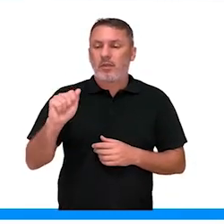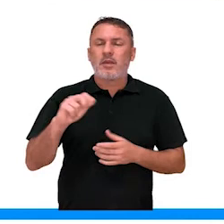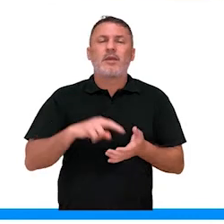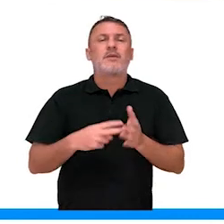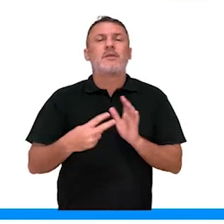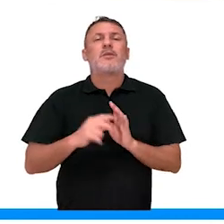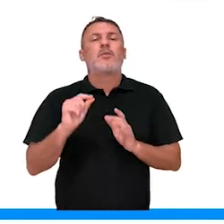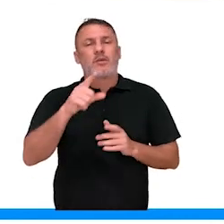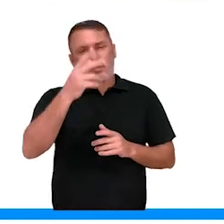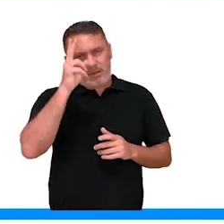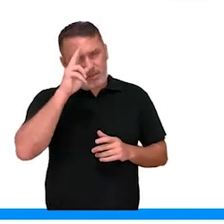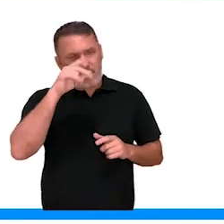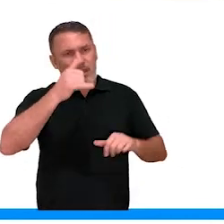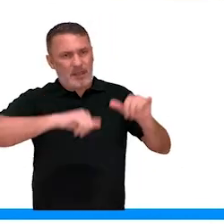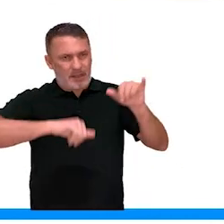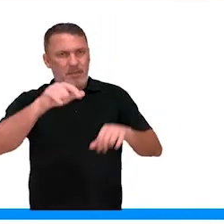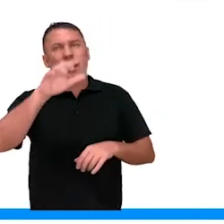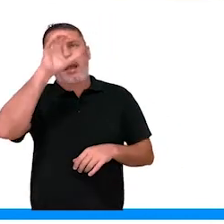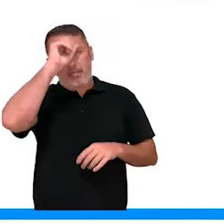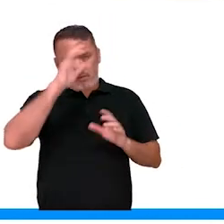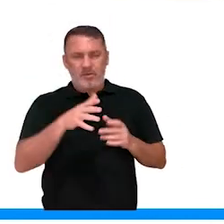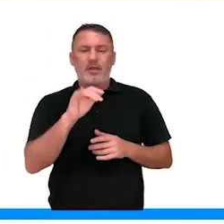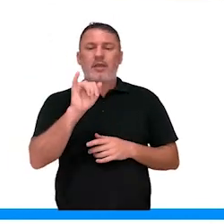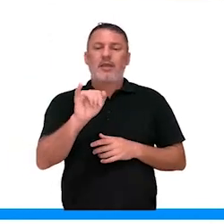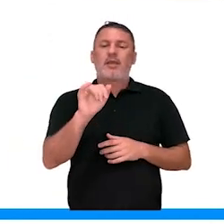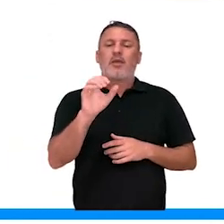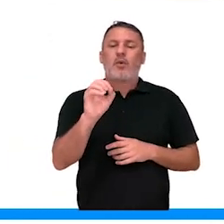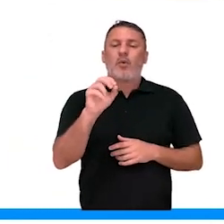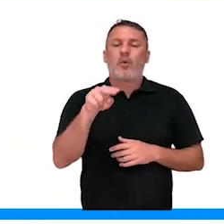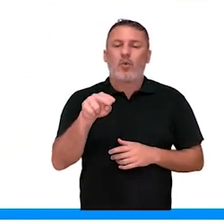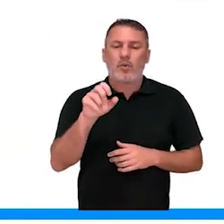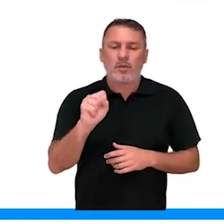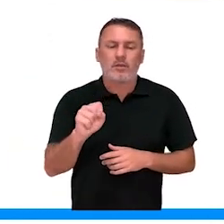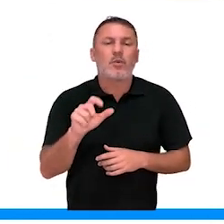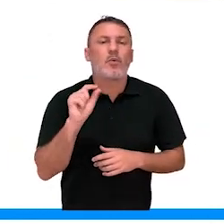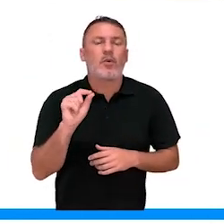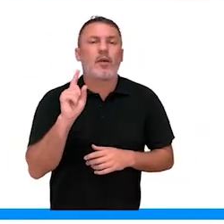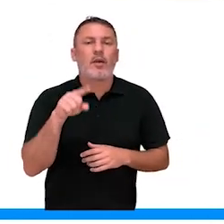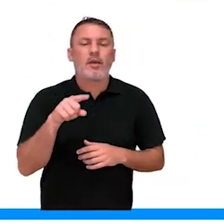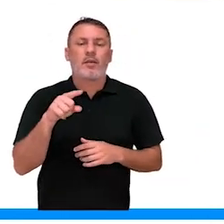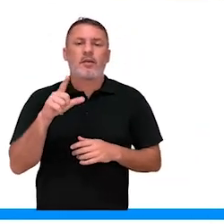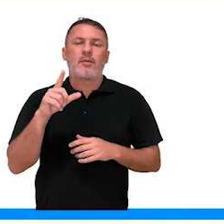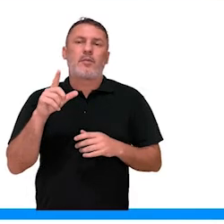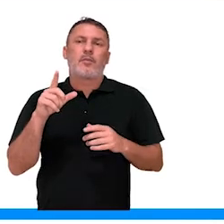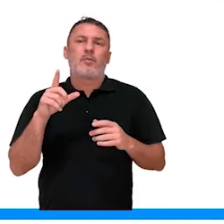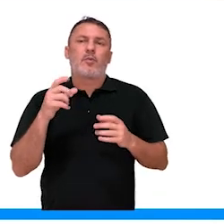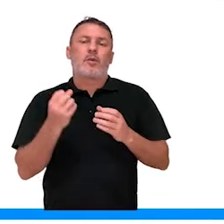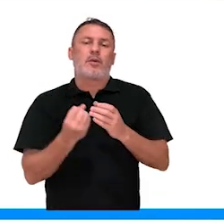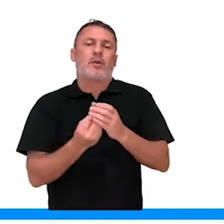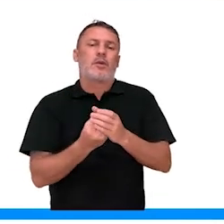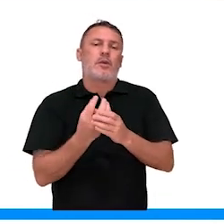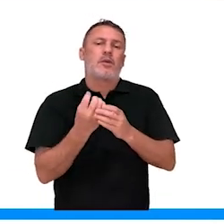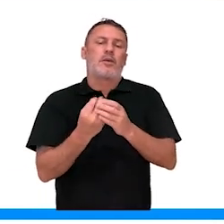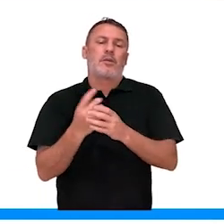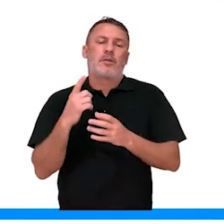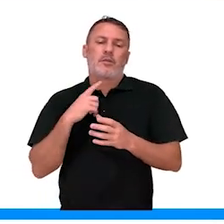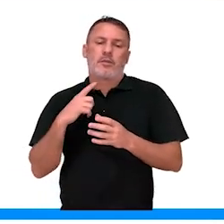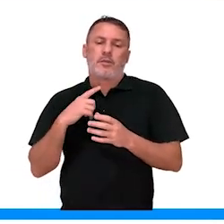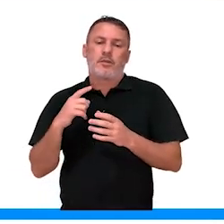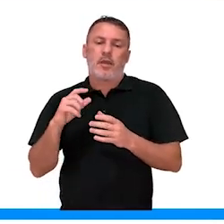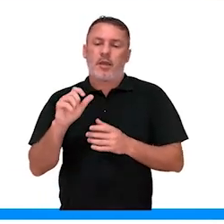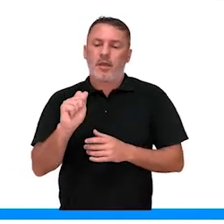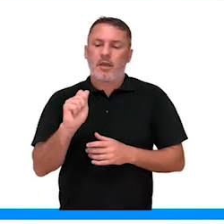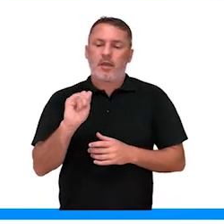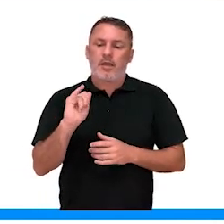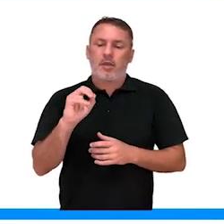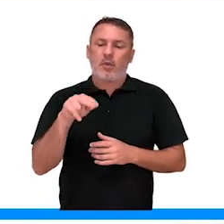isso? Lá em Química também vocês aprendem sobre íons, que são aqueles que estão formando cátions